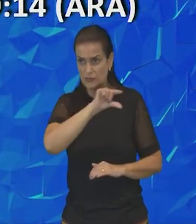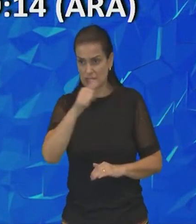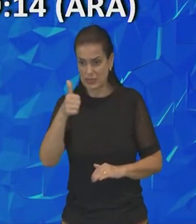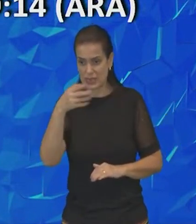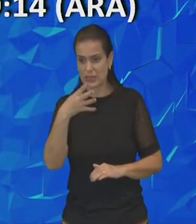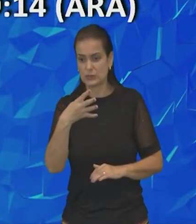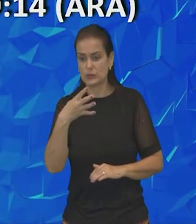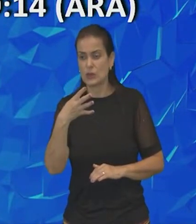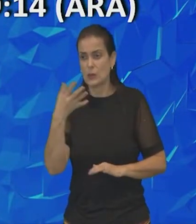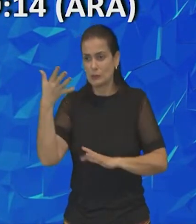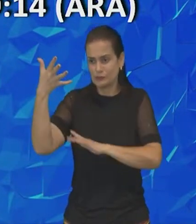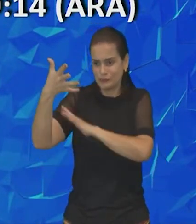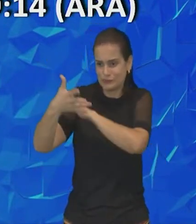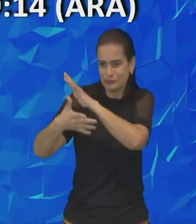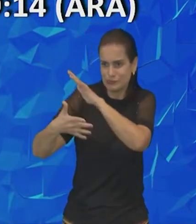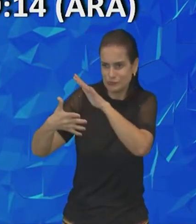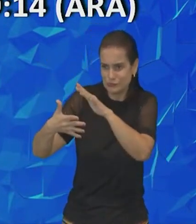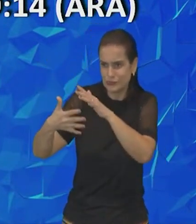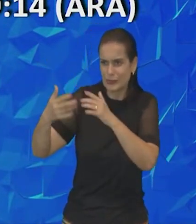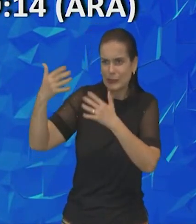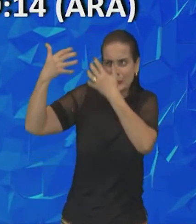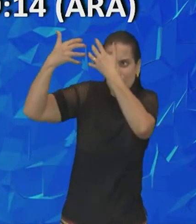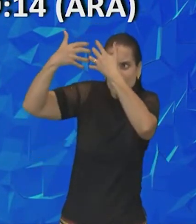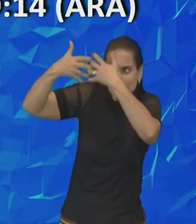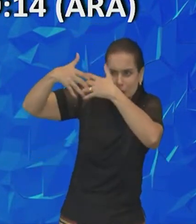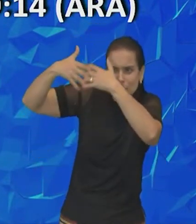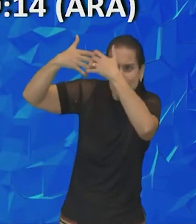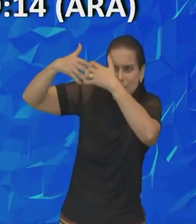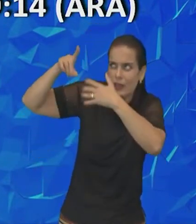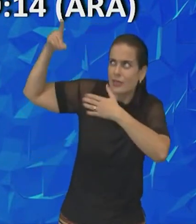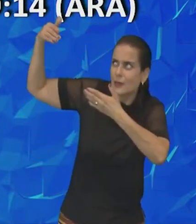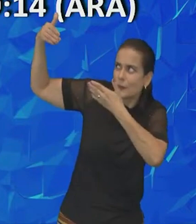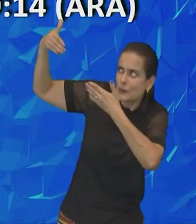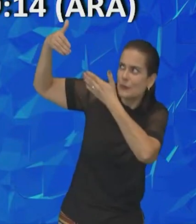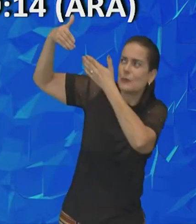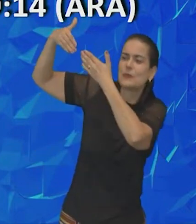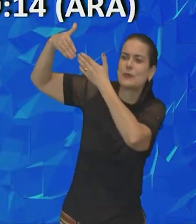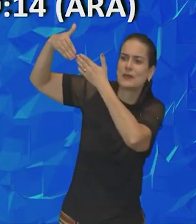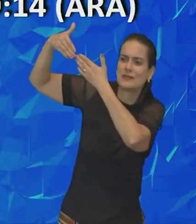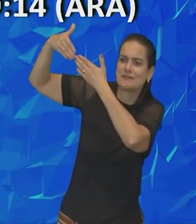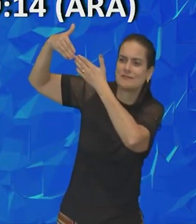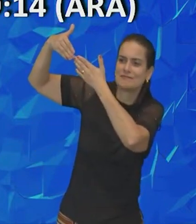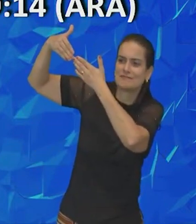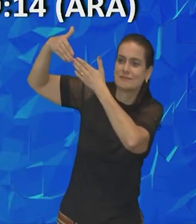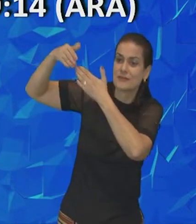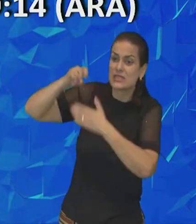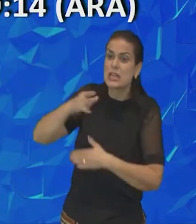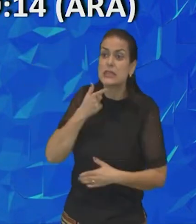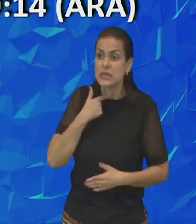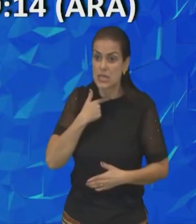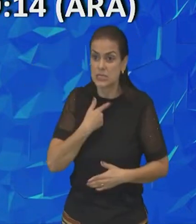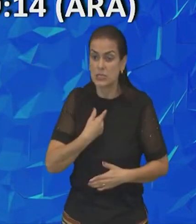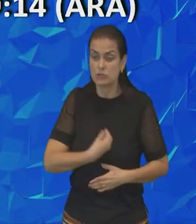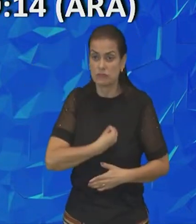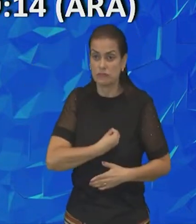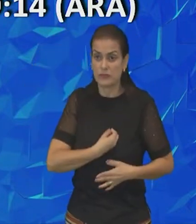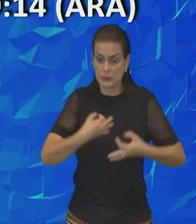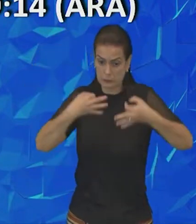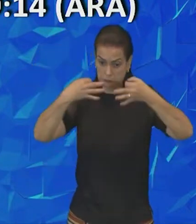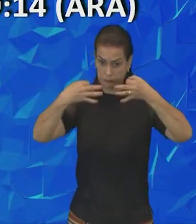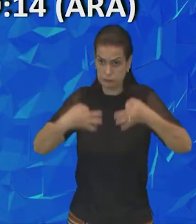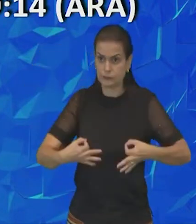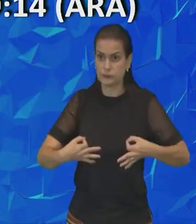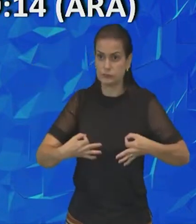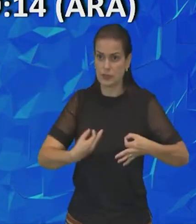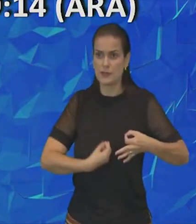coração sejam agradáveis na tua presença. Portanto, quem deseja concluir uma vida de santidade